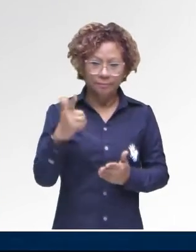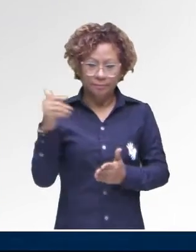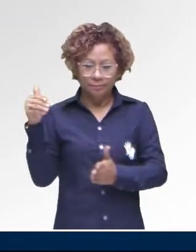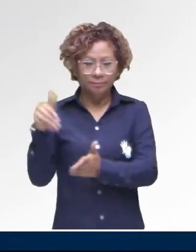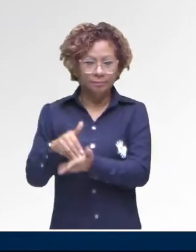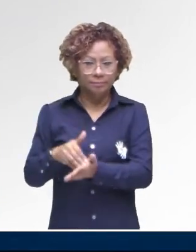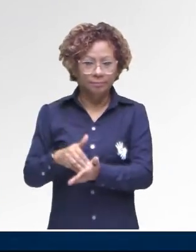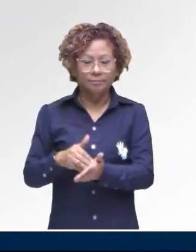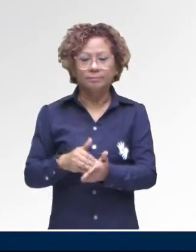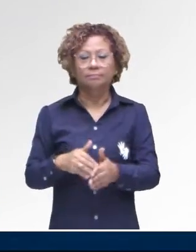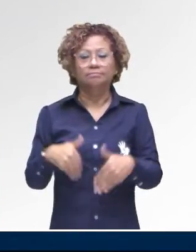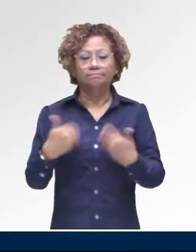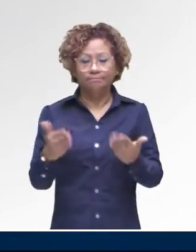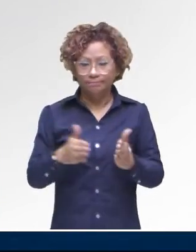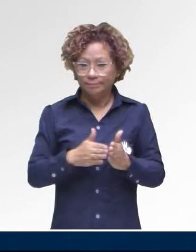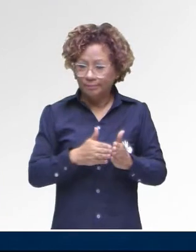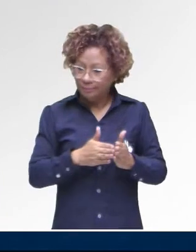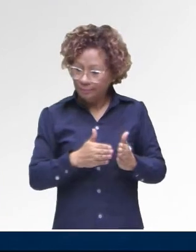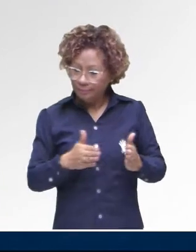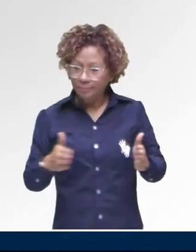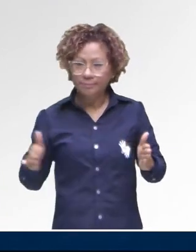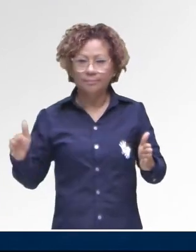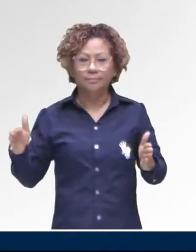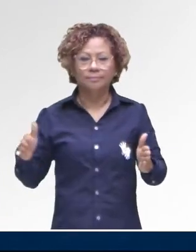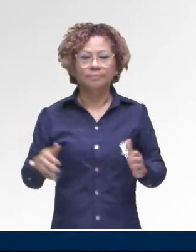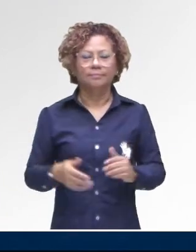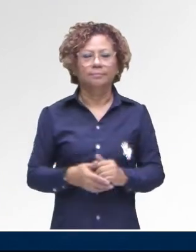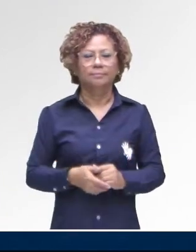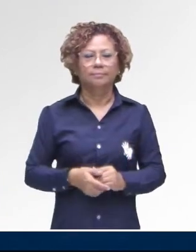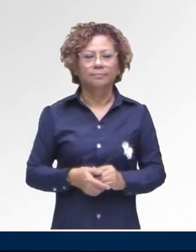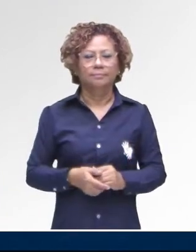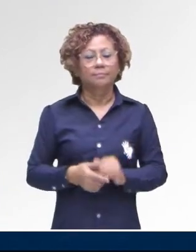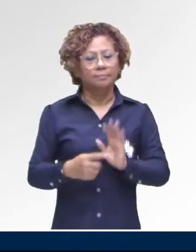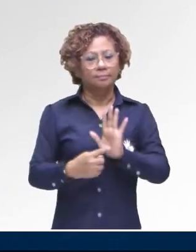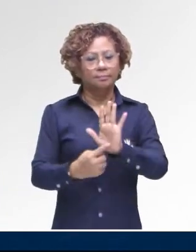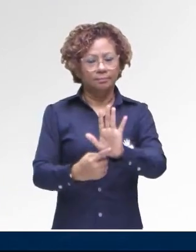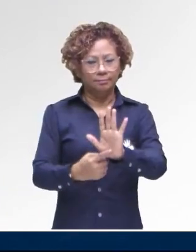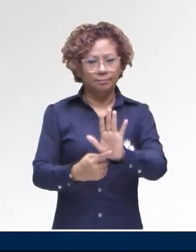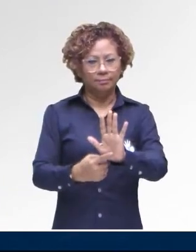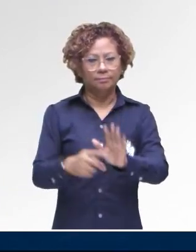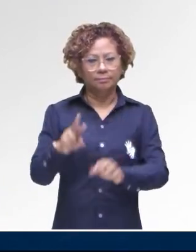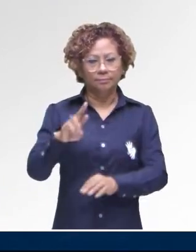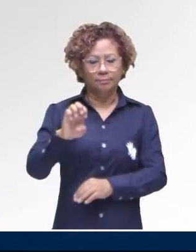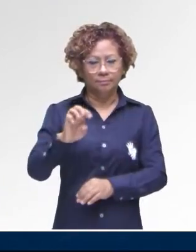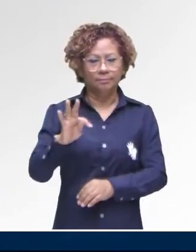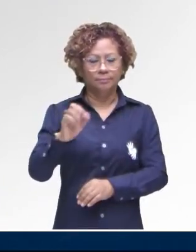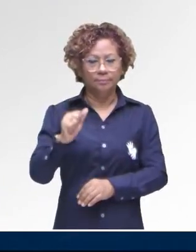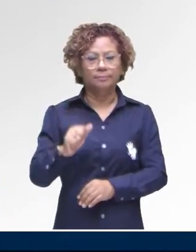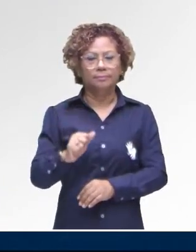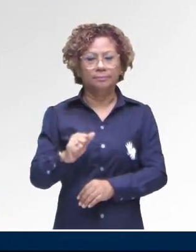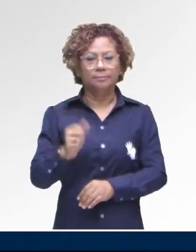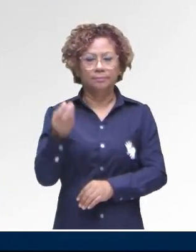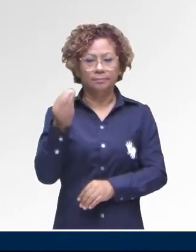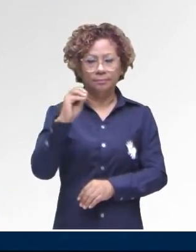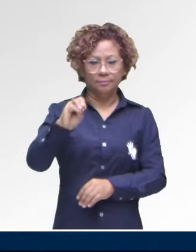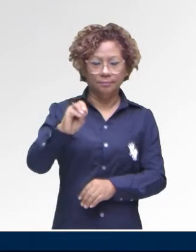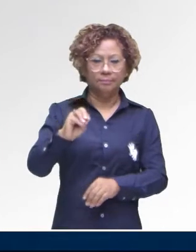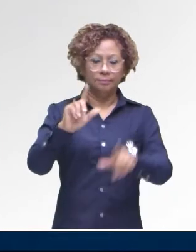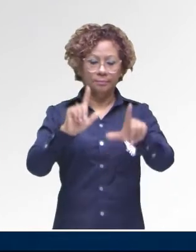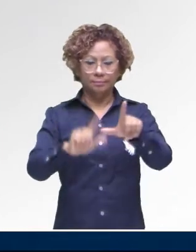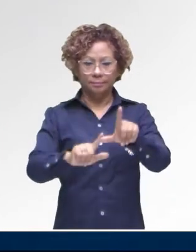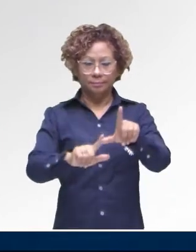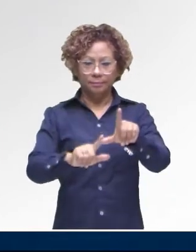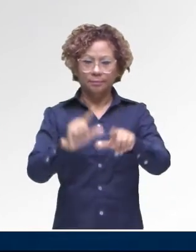é infinita, ok? Representamos as retas com letras minúsculas do alfabeto